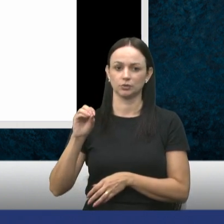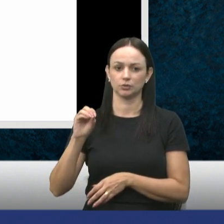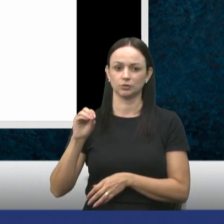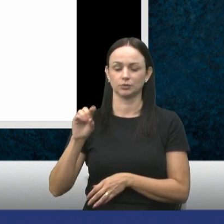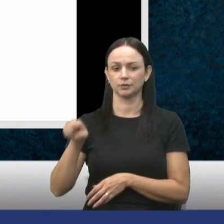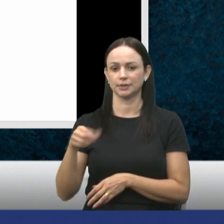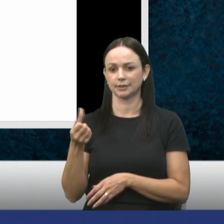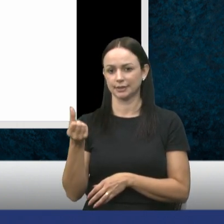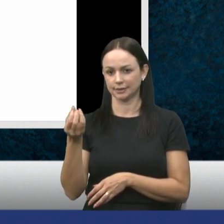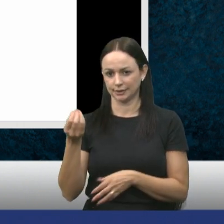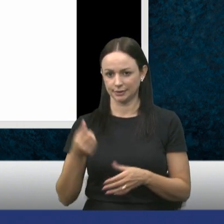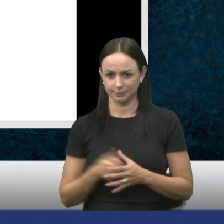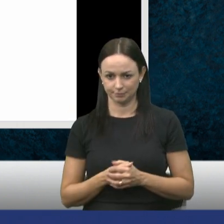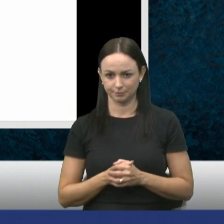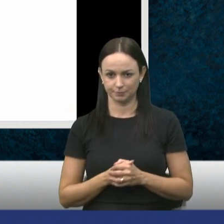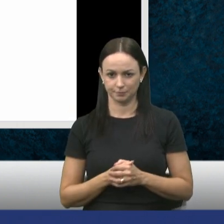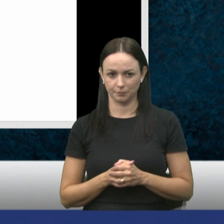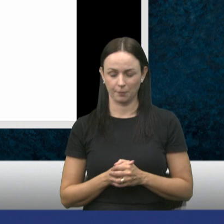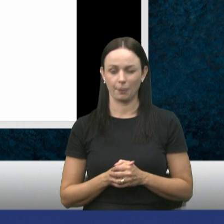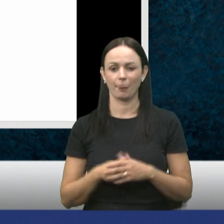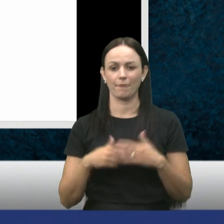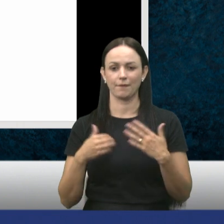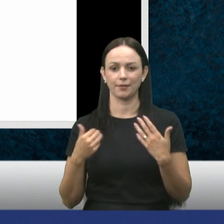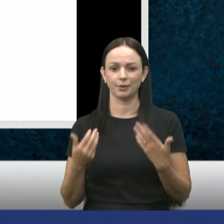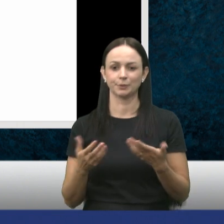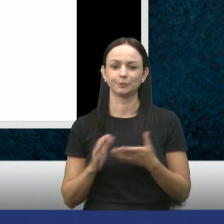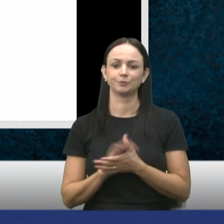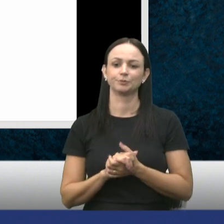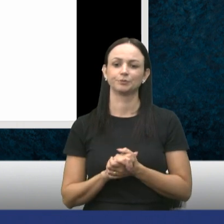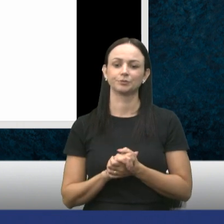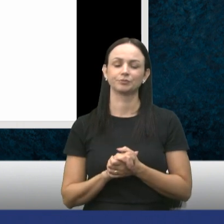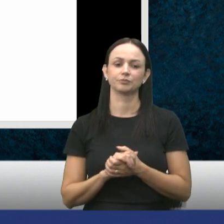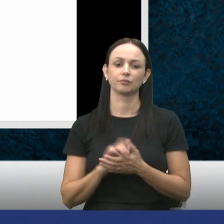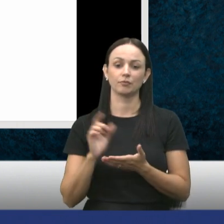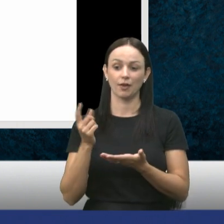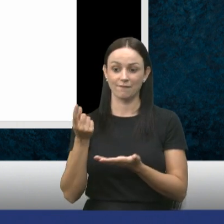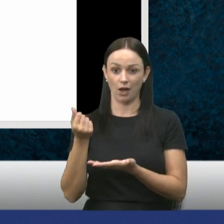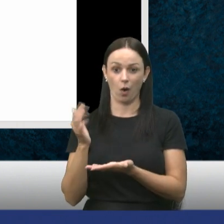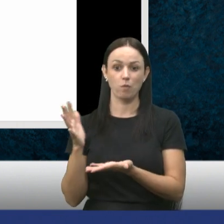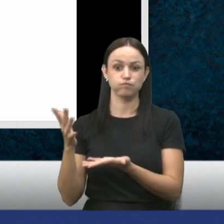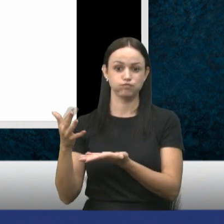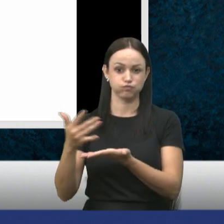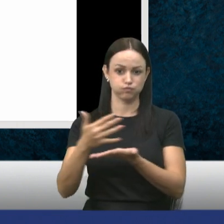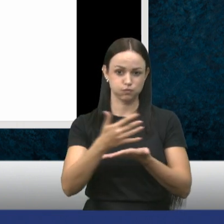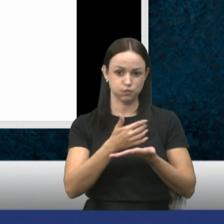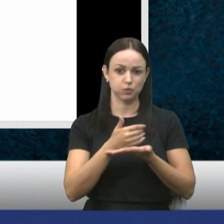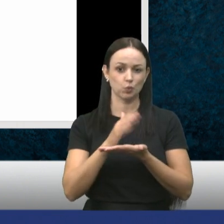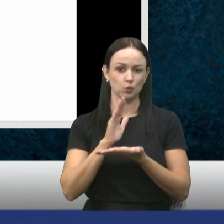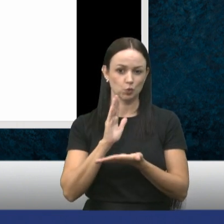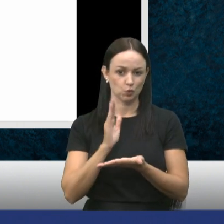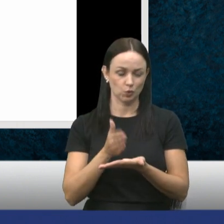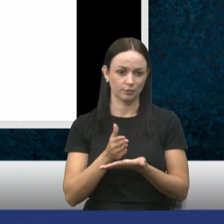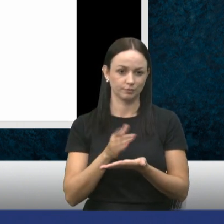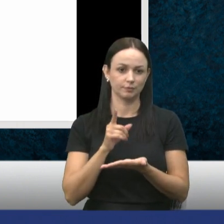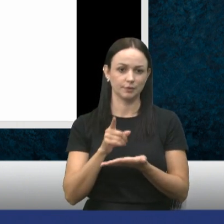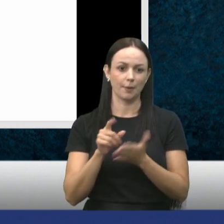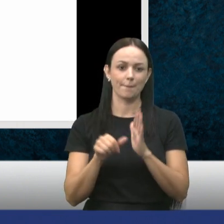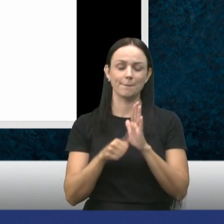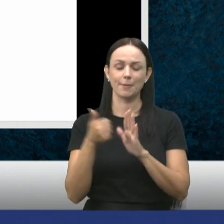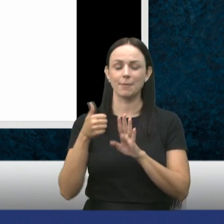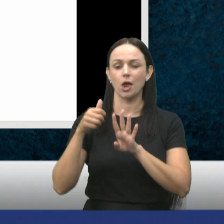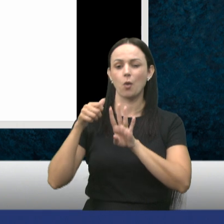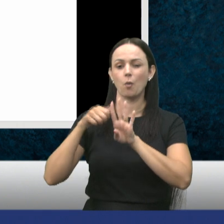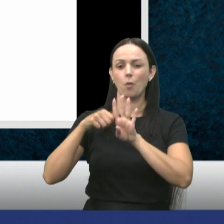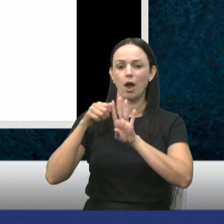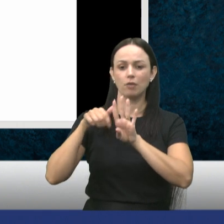236.580.60. E aí arrecadou esse valor e nesse primeiro